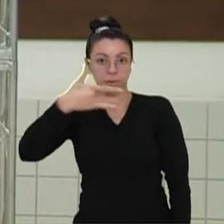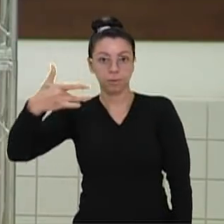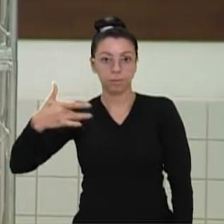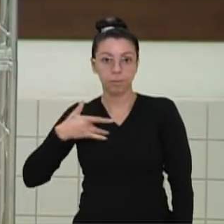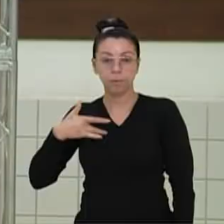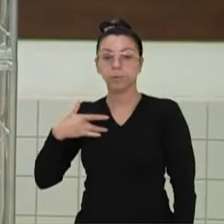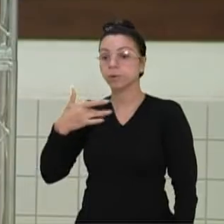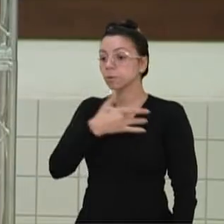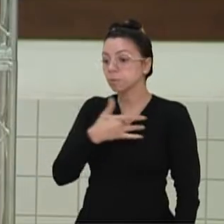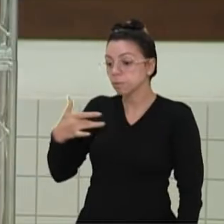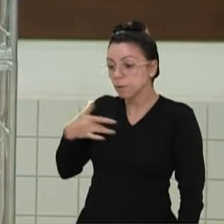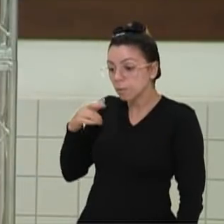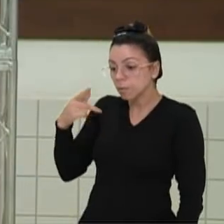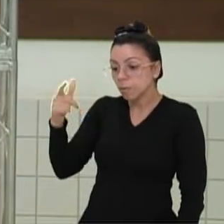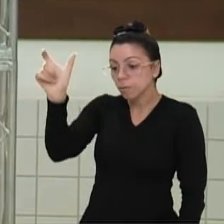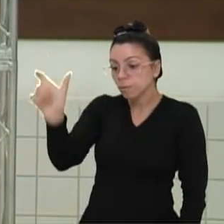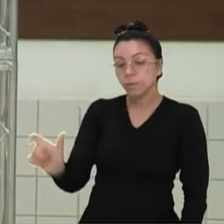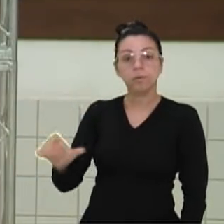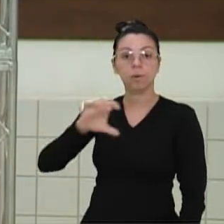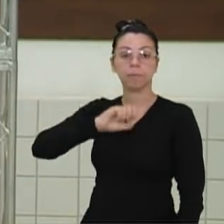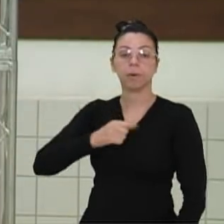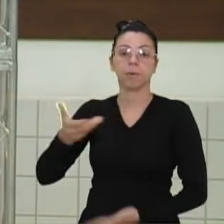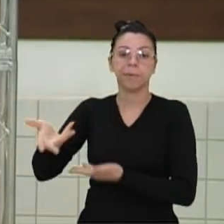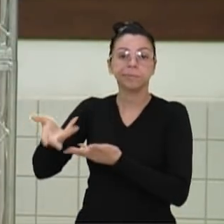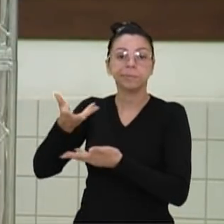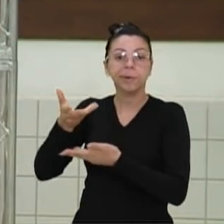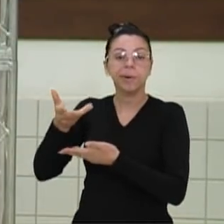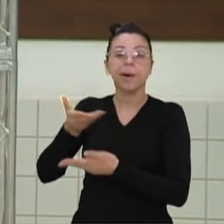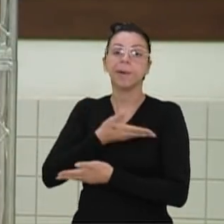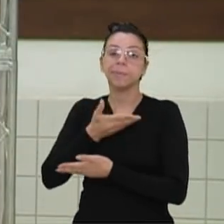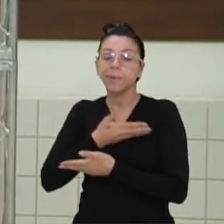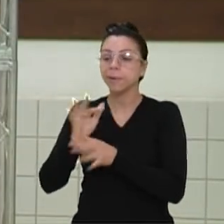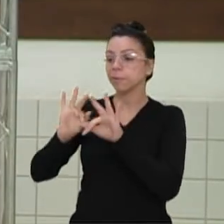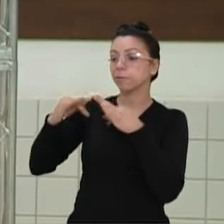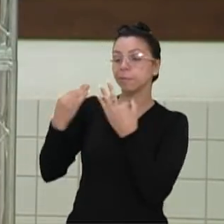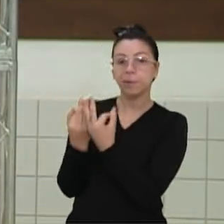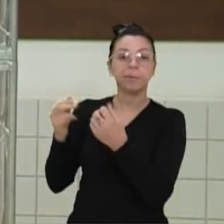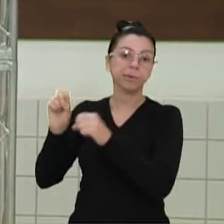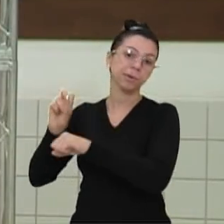saúde das pessoas próximas da gente, dos nossos amigos, da nossa família, de quem a